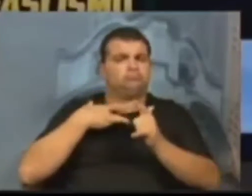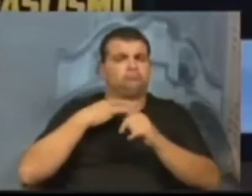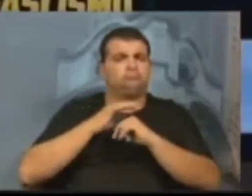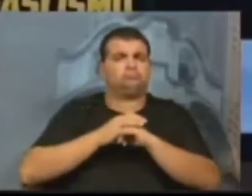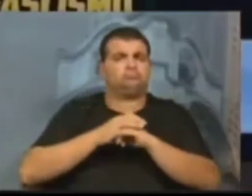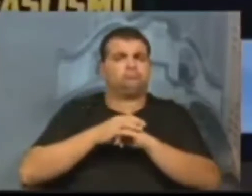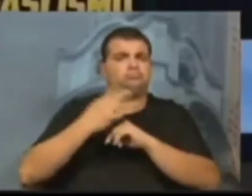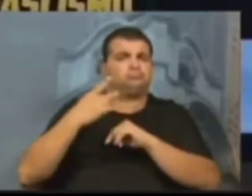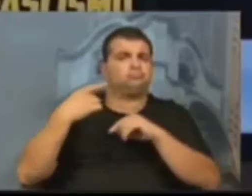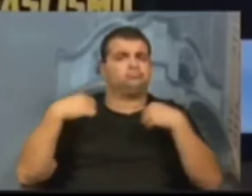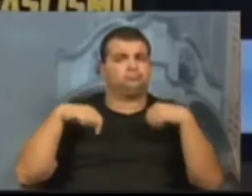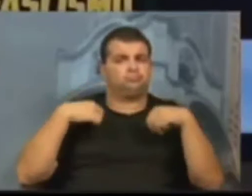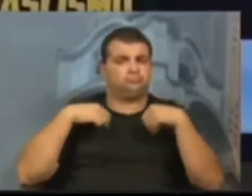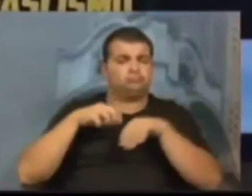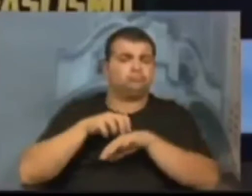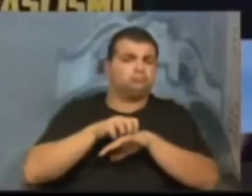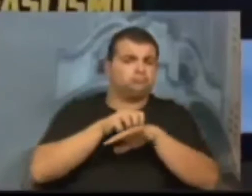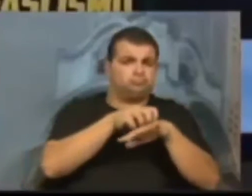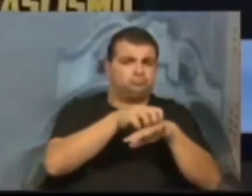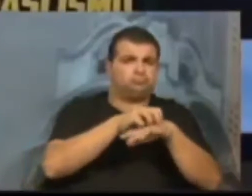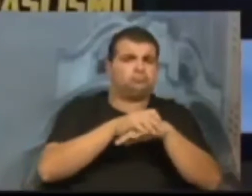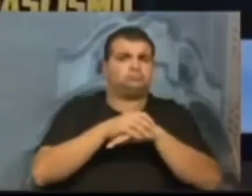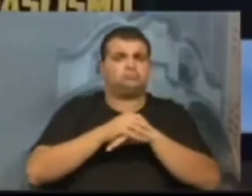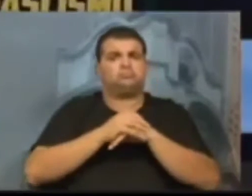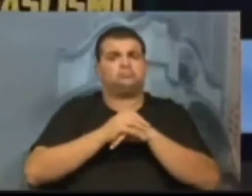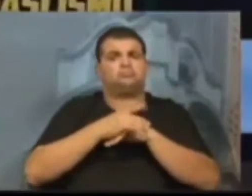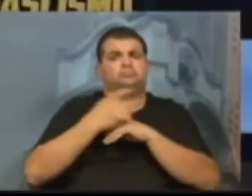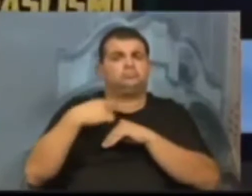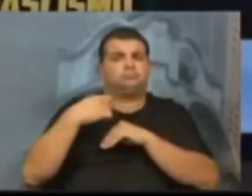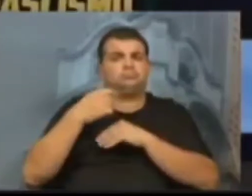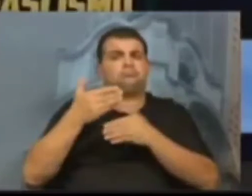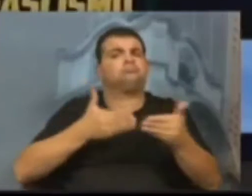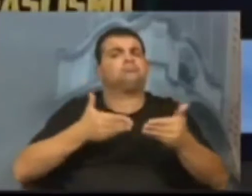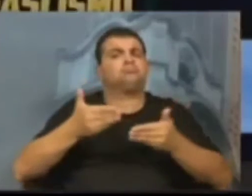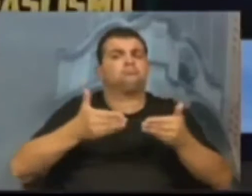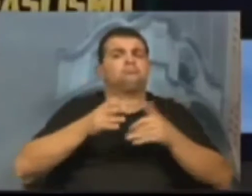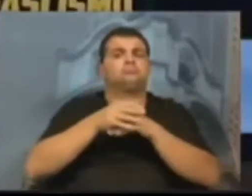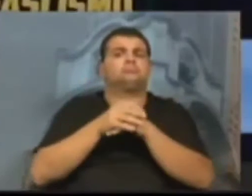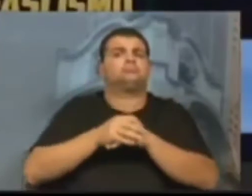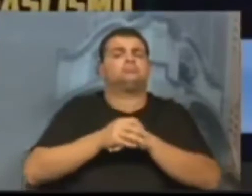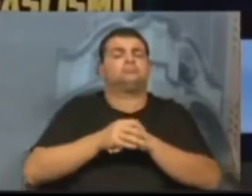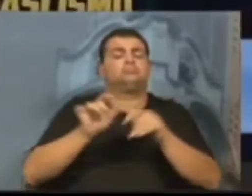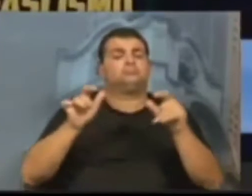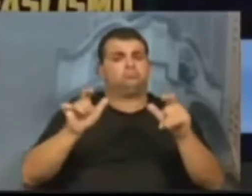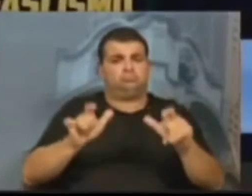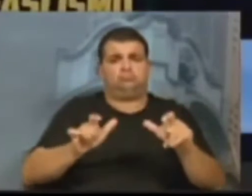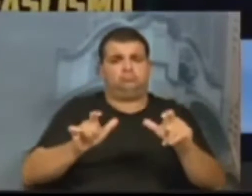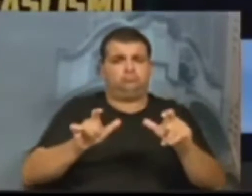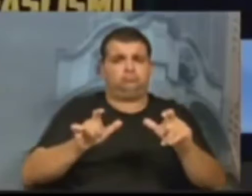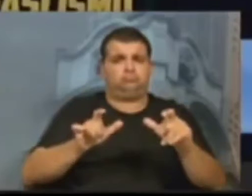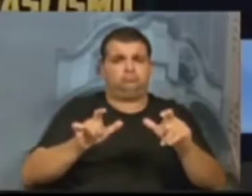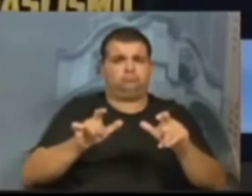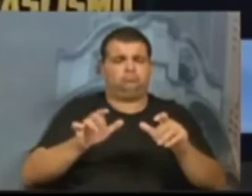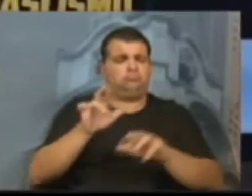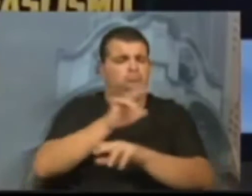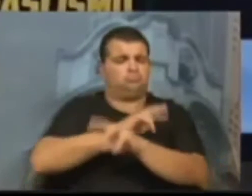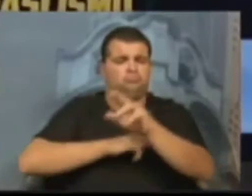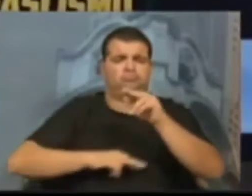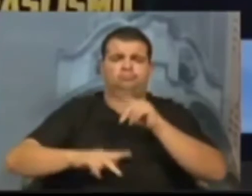precisam se deslocar, precisam de atendimento em estabelecimentos